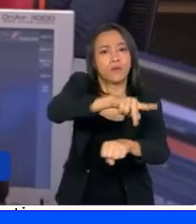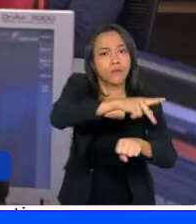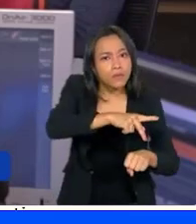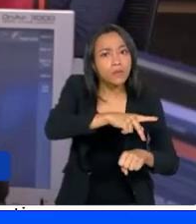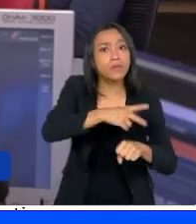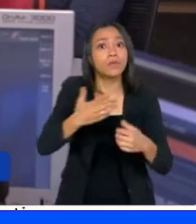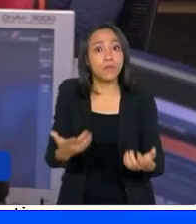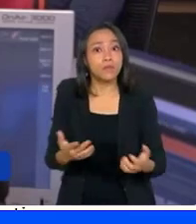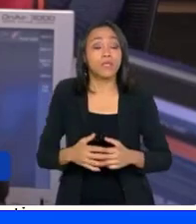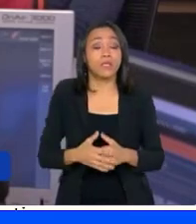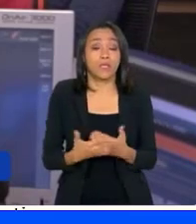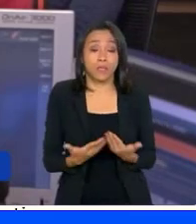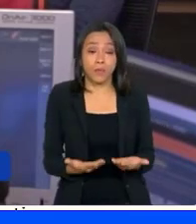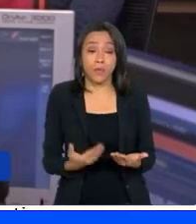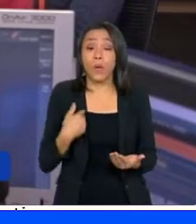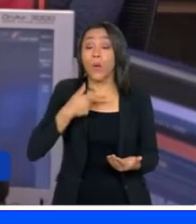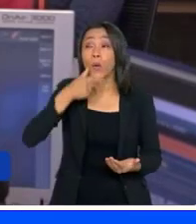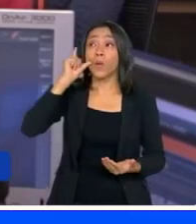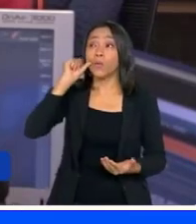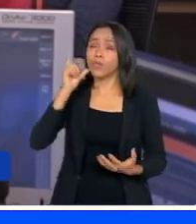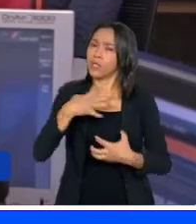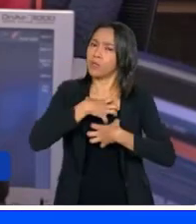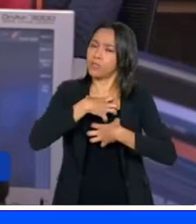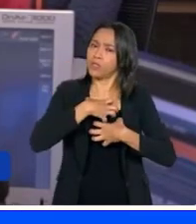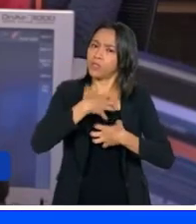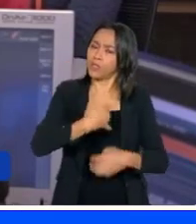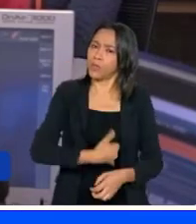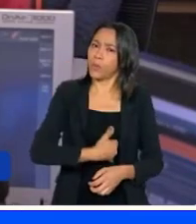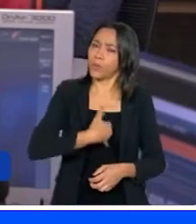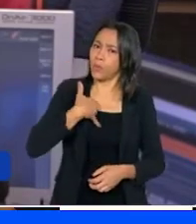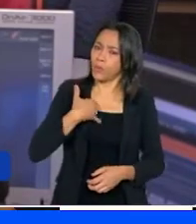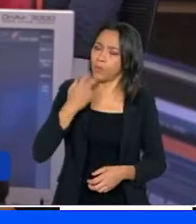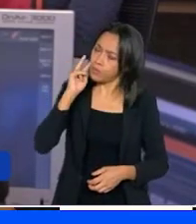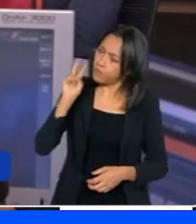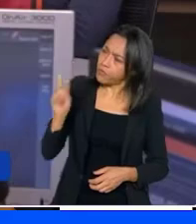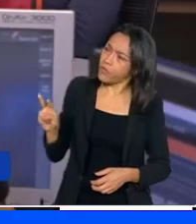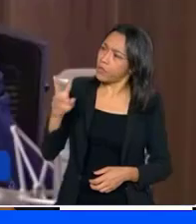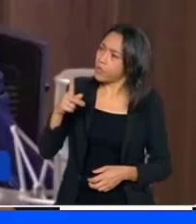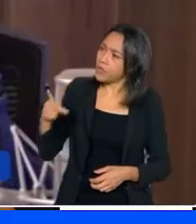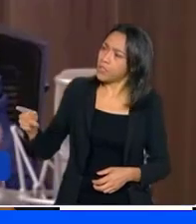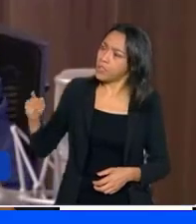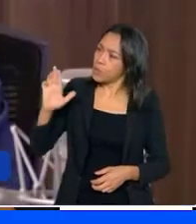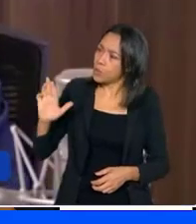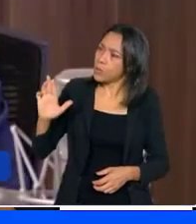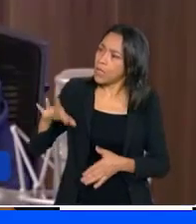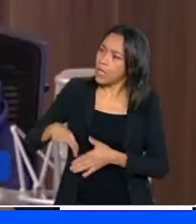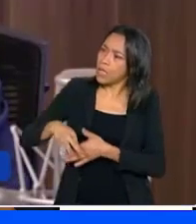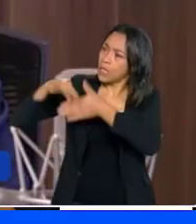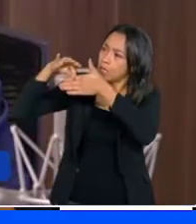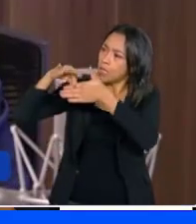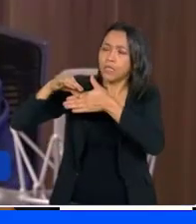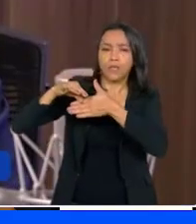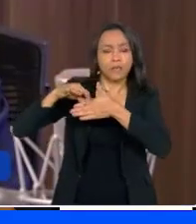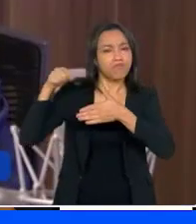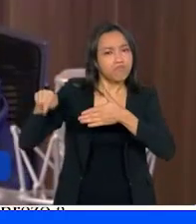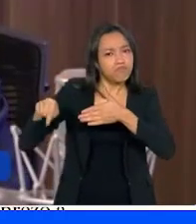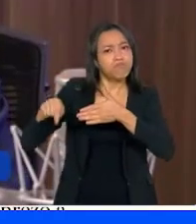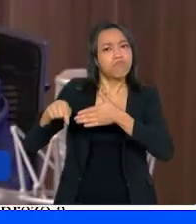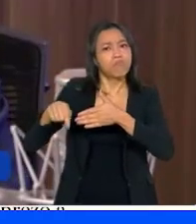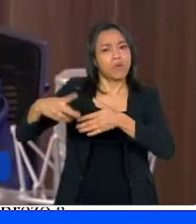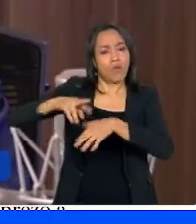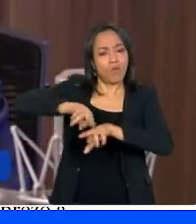Rio Branco. Então ontem eu me senti assim, muito orgulhoso ao ver o presidente Lula liderando os países da CELAC,